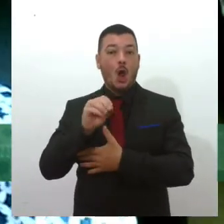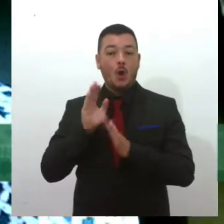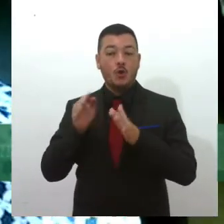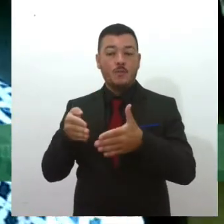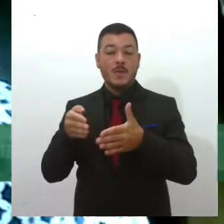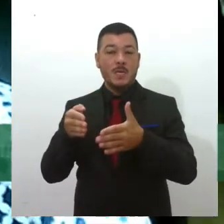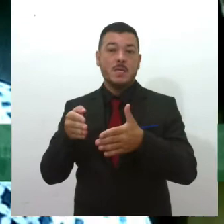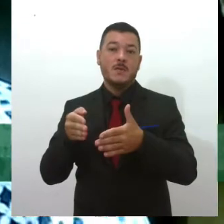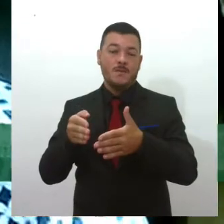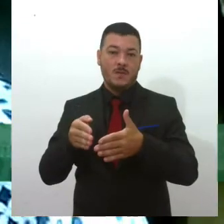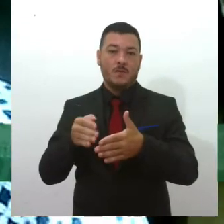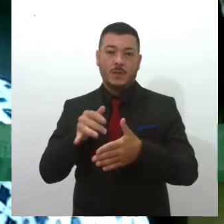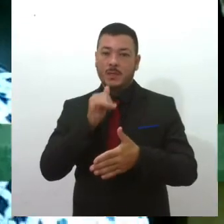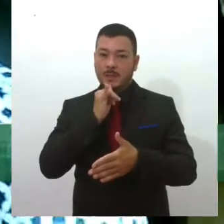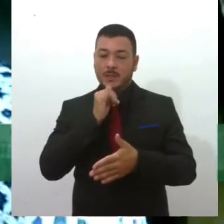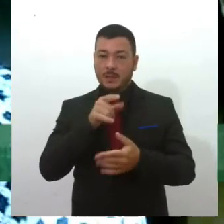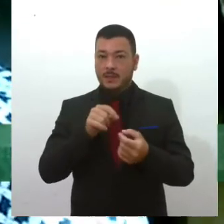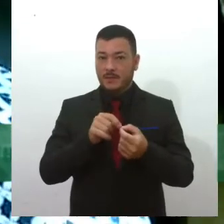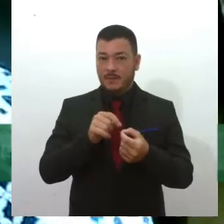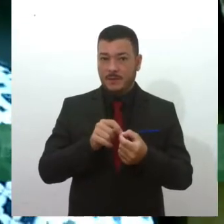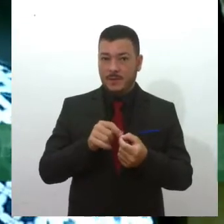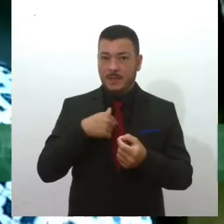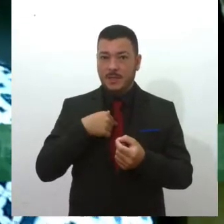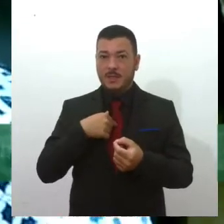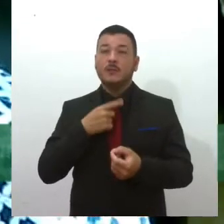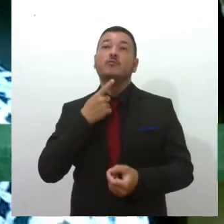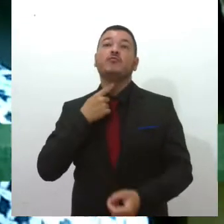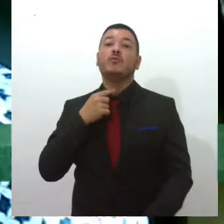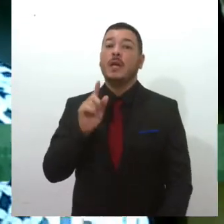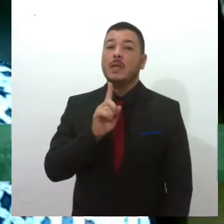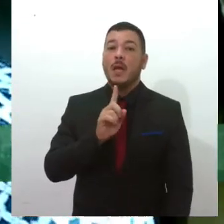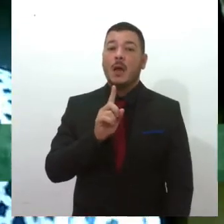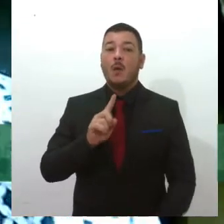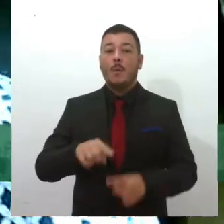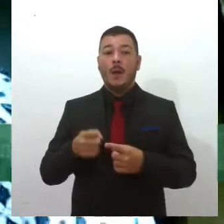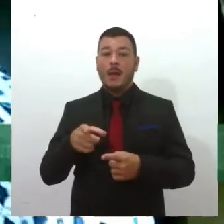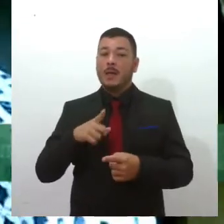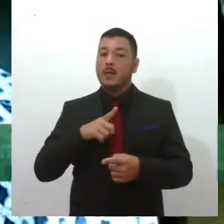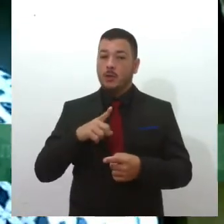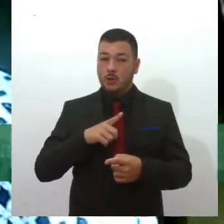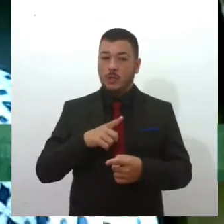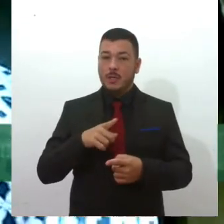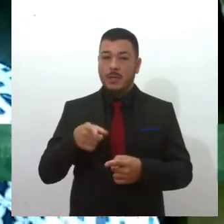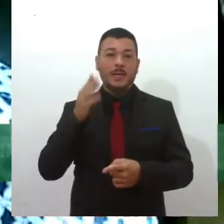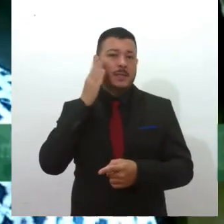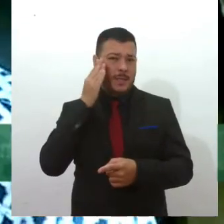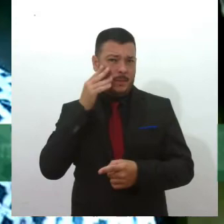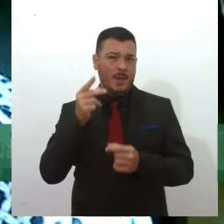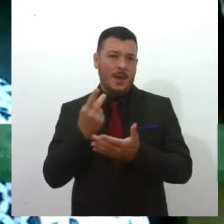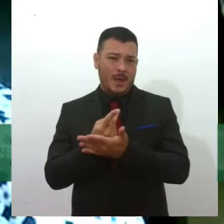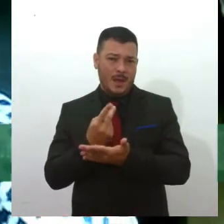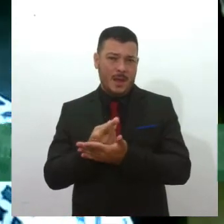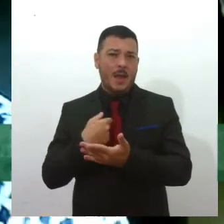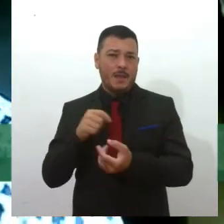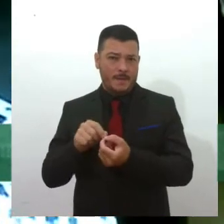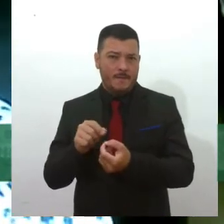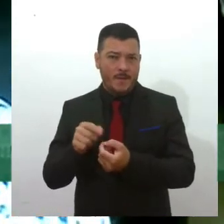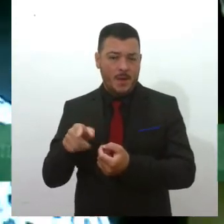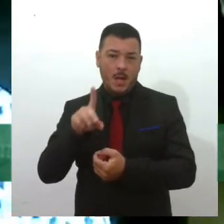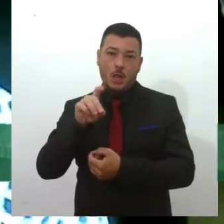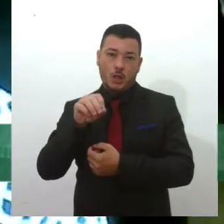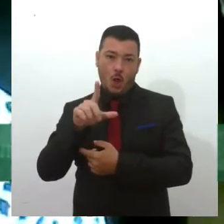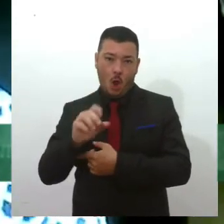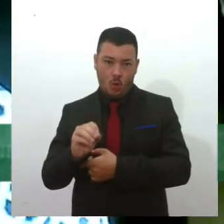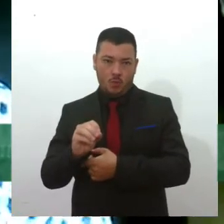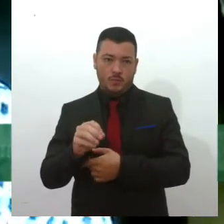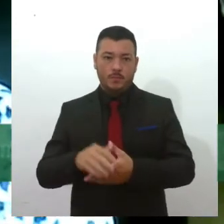que não adianta você dizer que foi intencional, foi deliberado, ele tinha, sabia que estava fazendo errado e fez assim mesmo. Que é o caso, né?